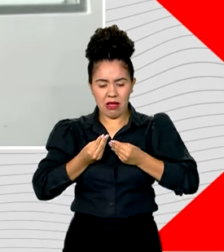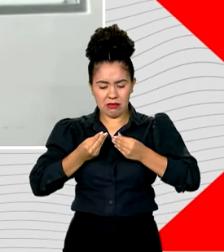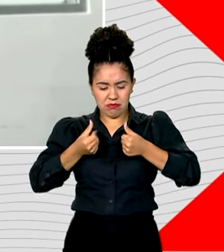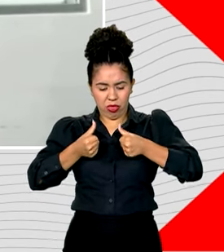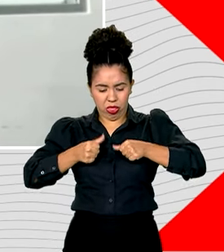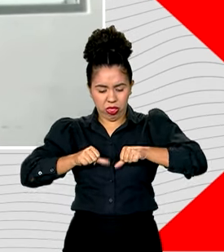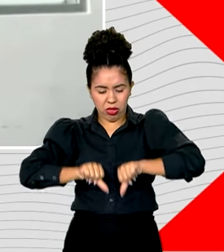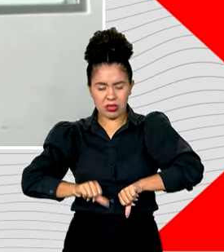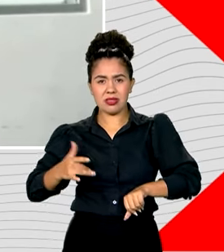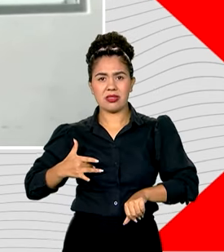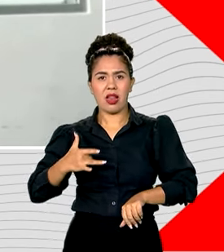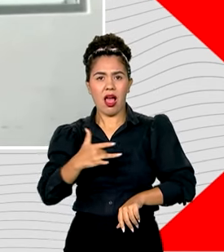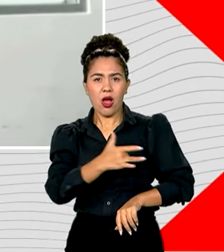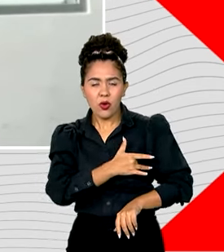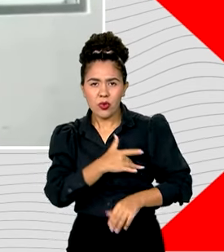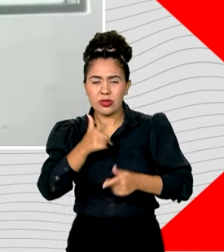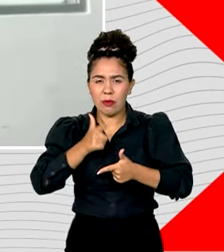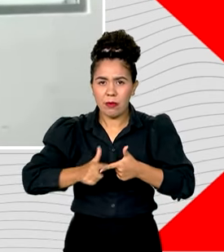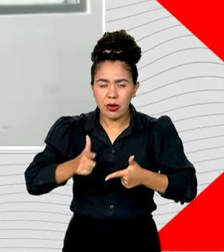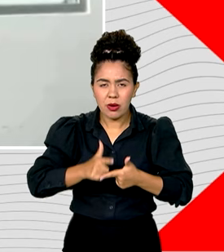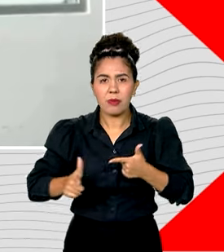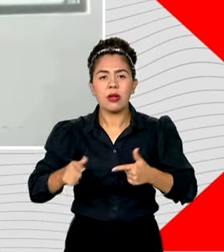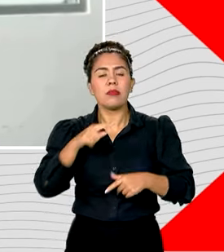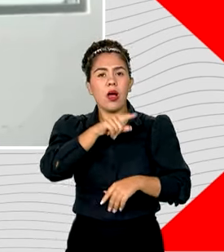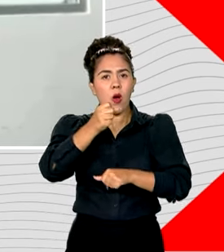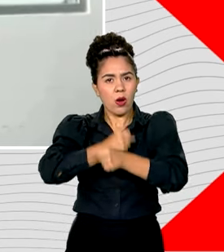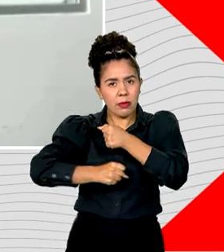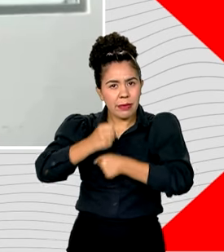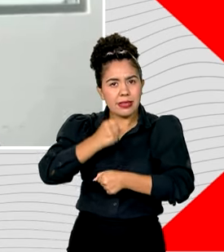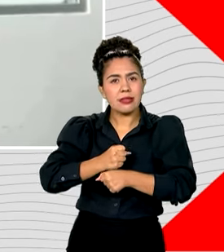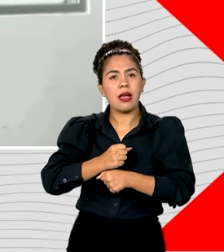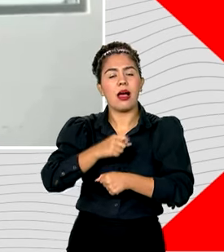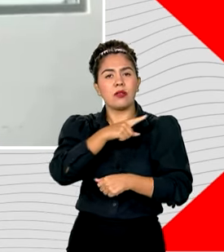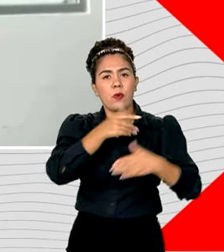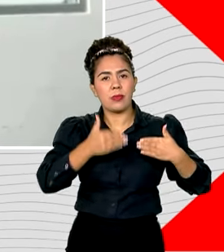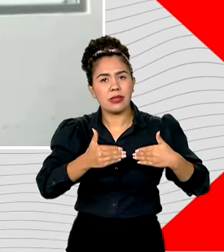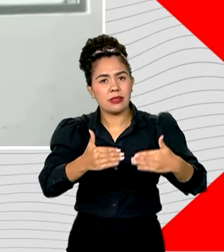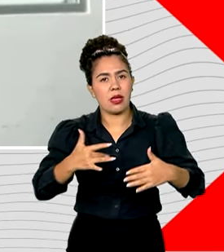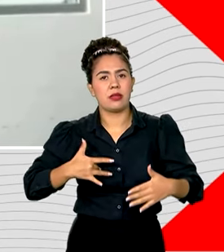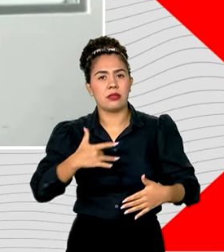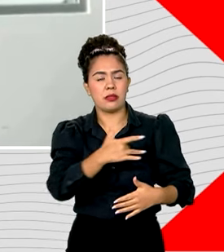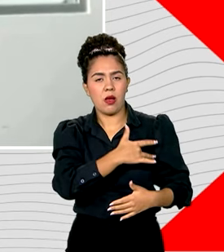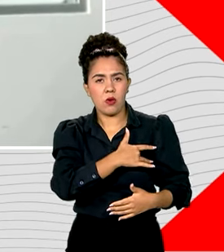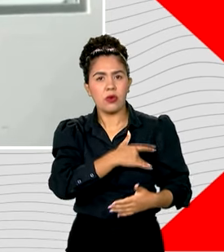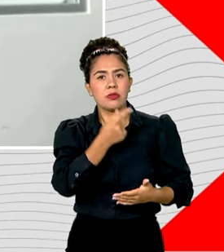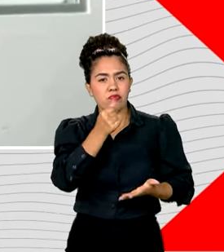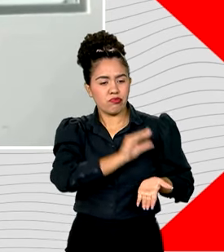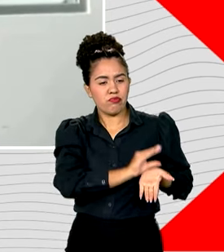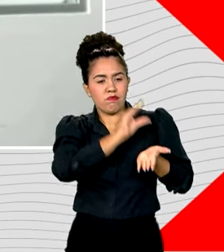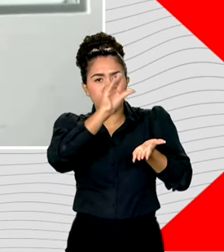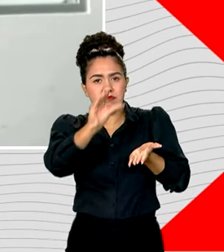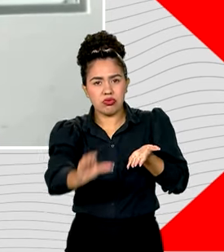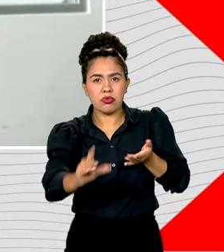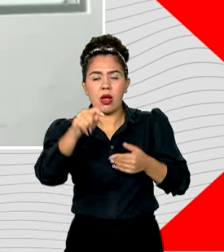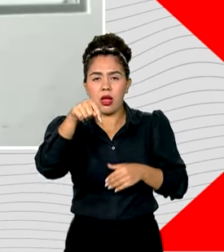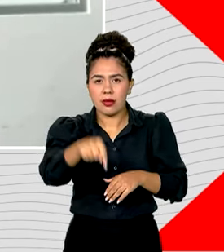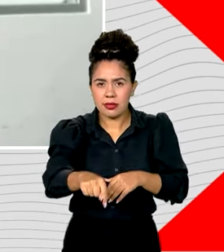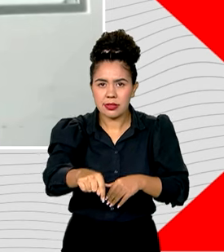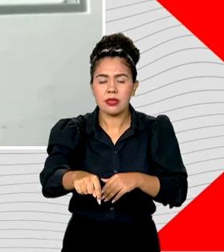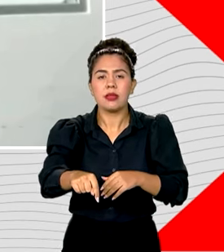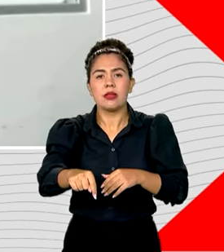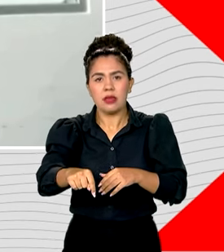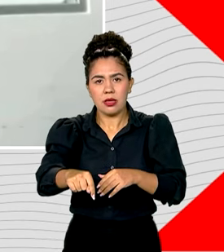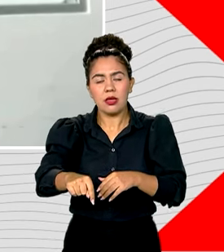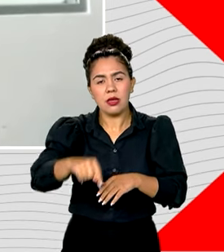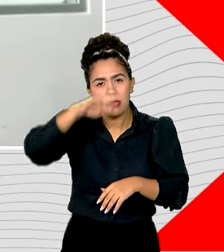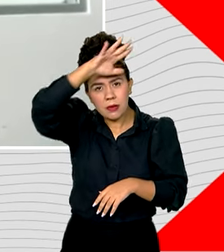Ministério da Saúde ano passado destinou recursos ao Amazonas né para tentar amenizar essa situação que foi vista eh evidenciada